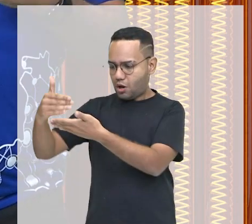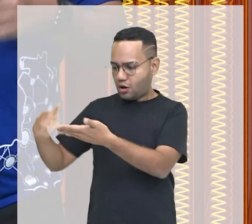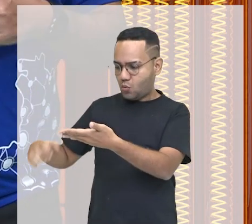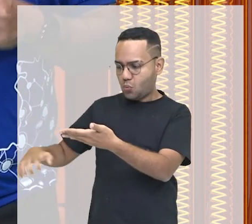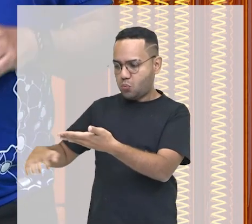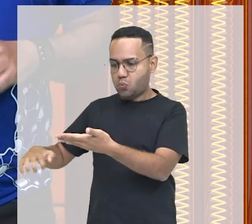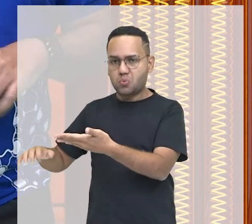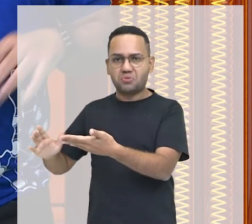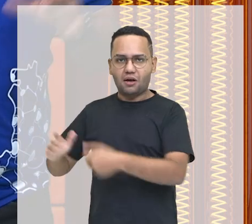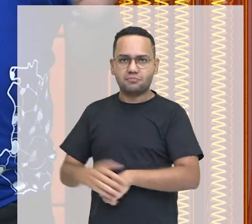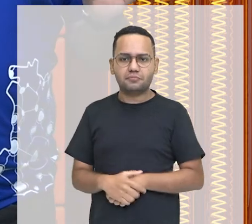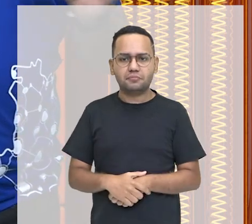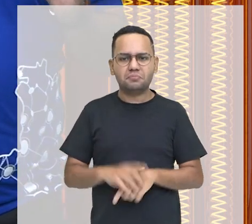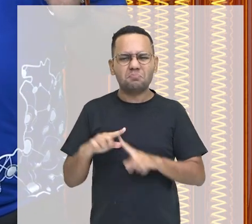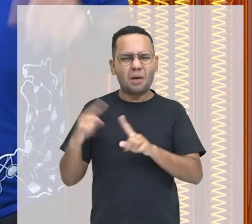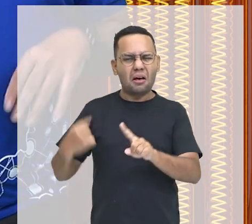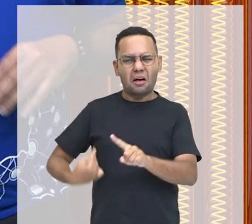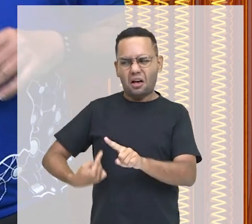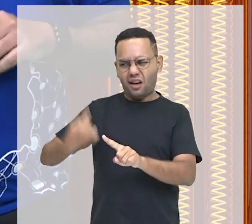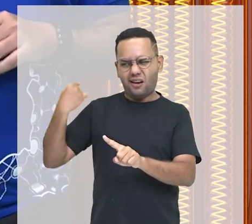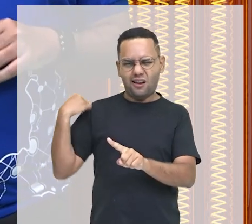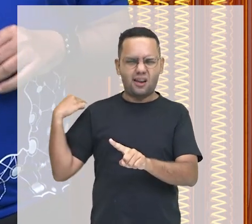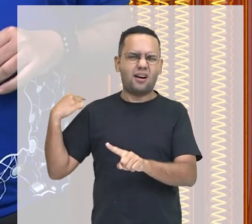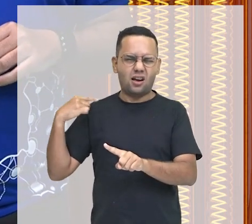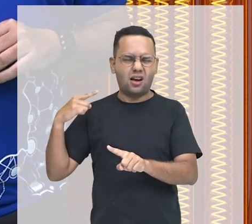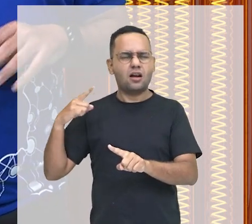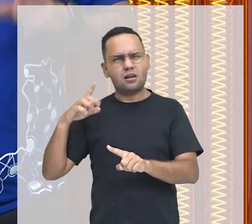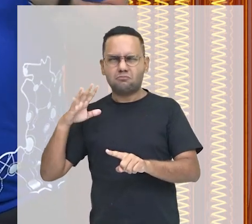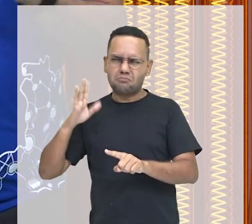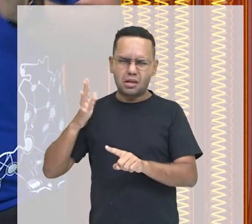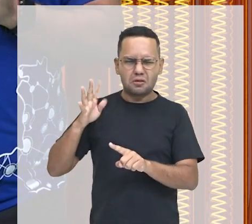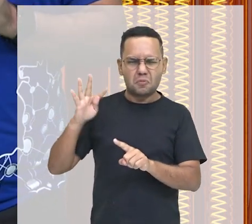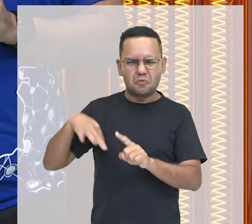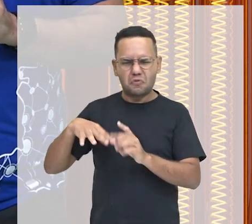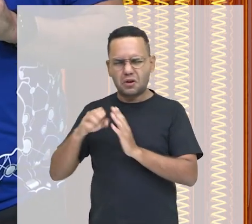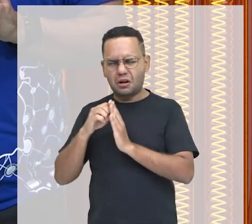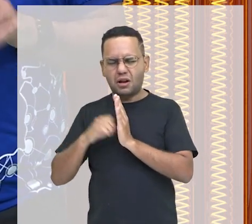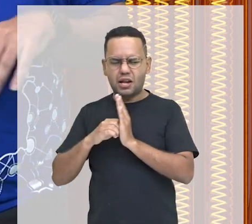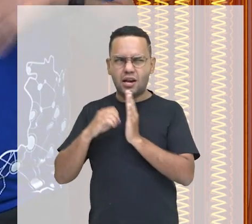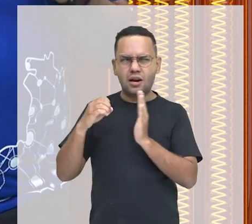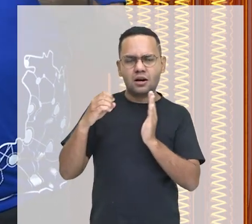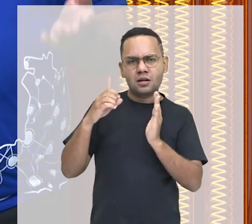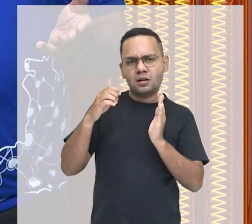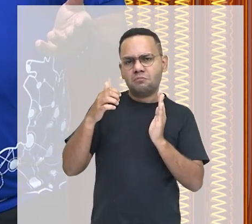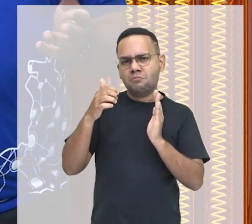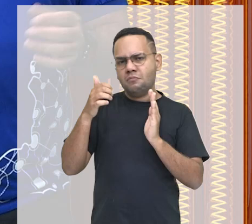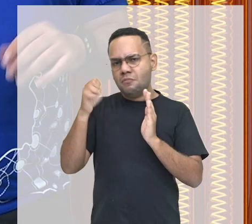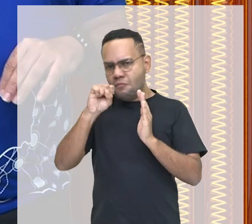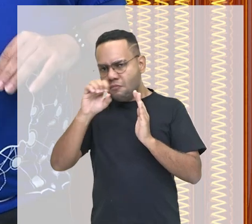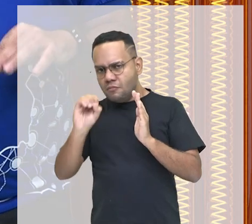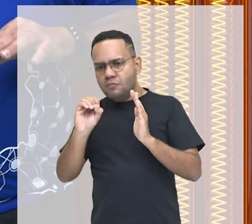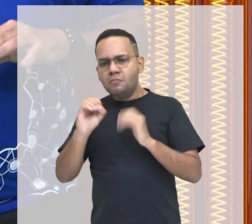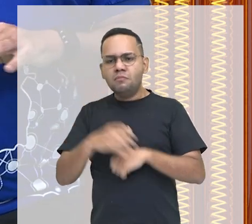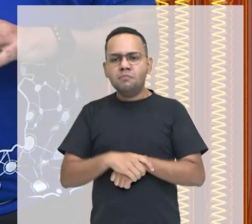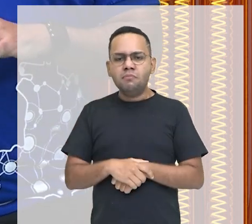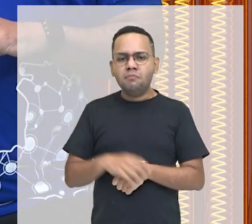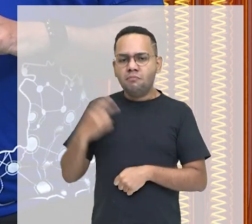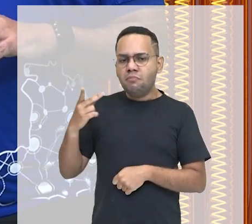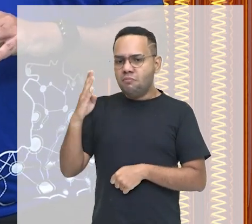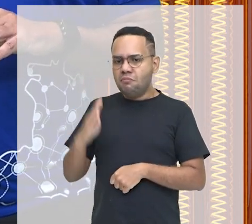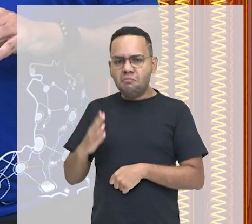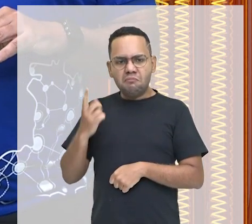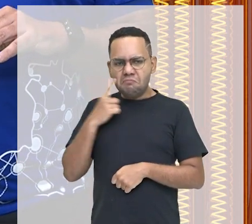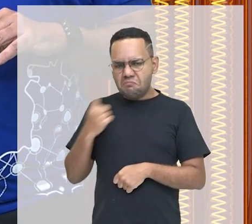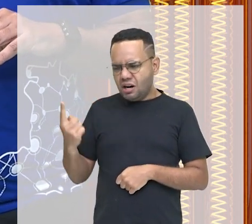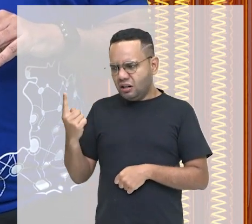os primeiros PCs que começaram a chegar lá no final da década de 80, no início da década de 90, aqui no Brasil, eles nem tinham essa